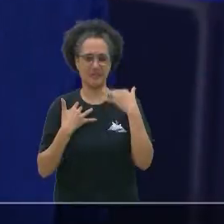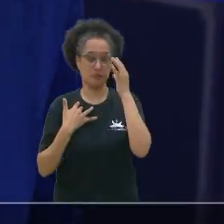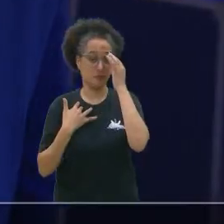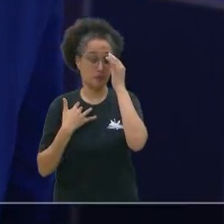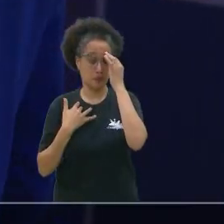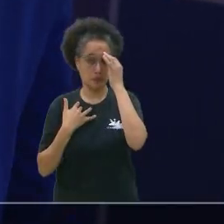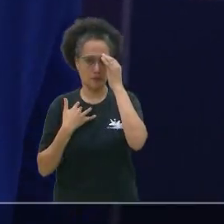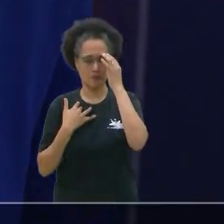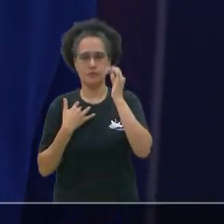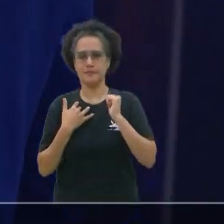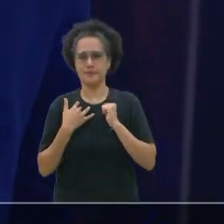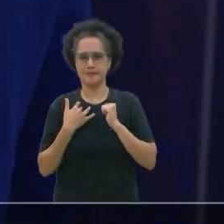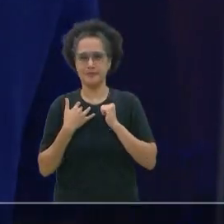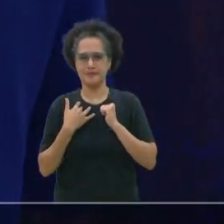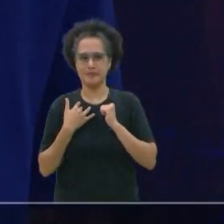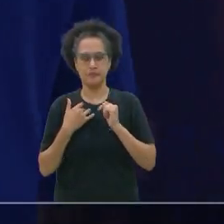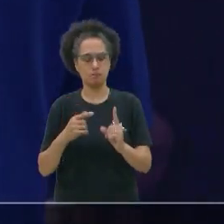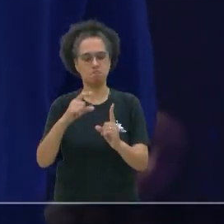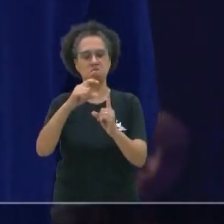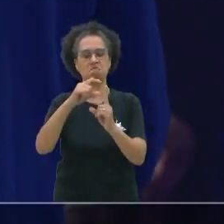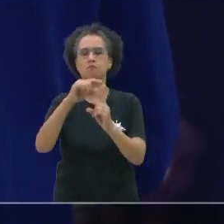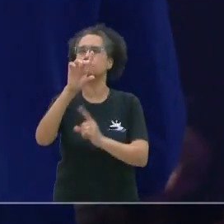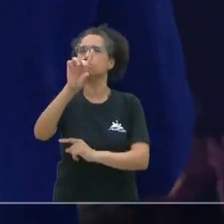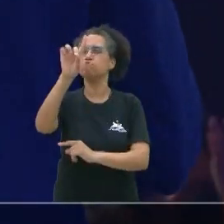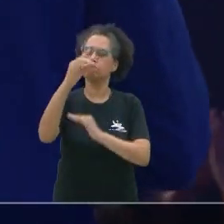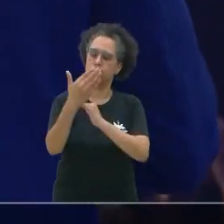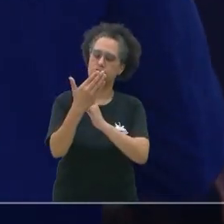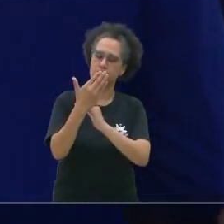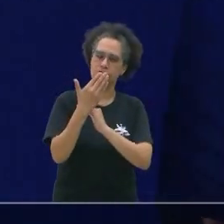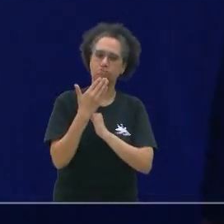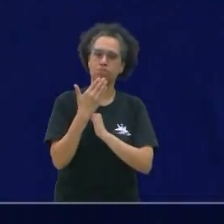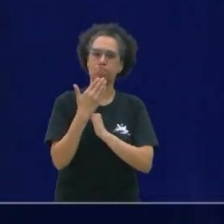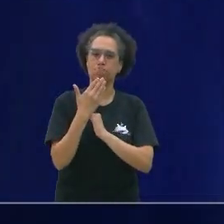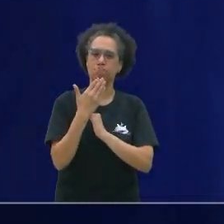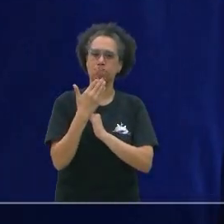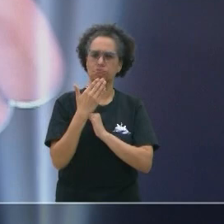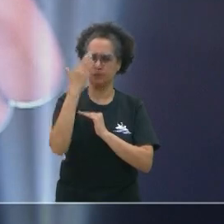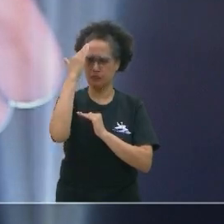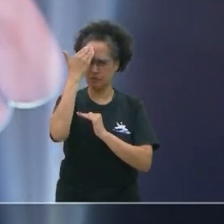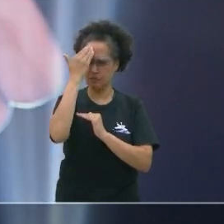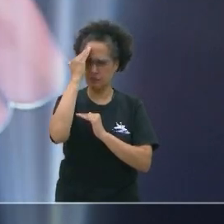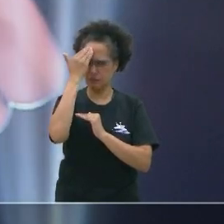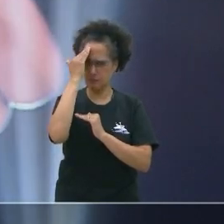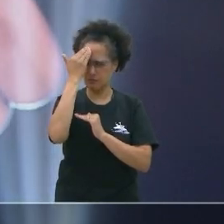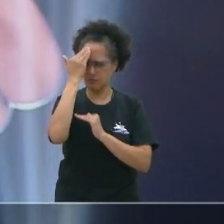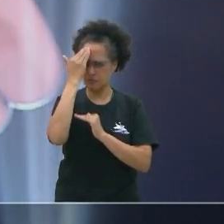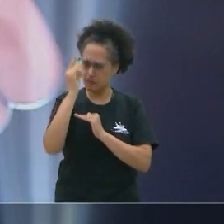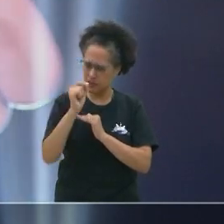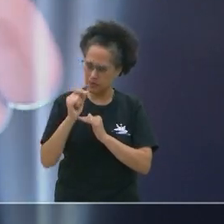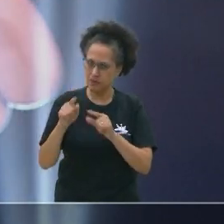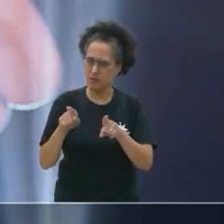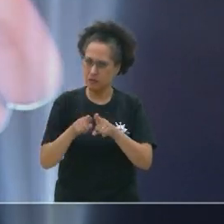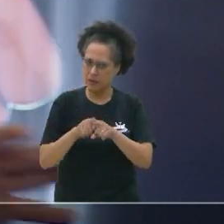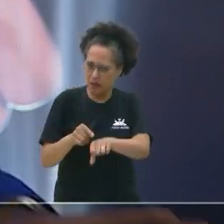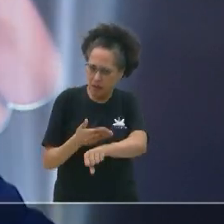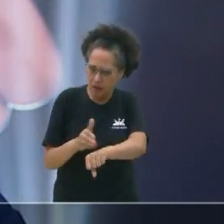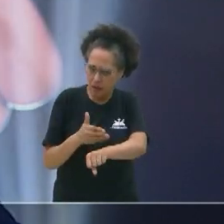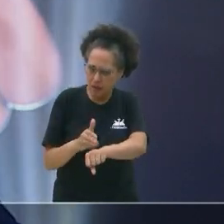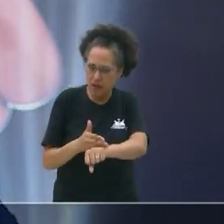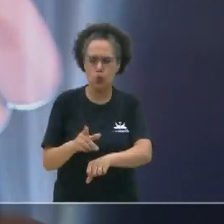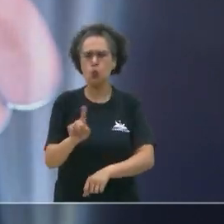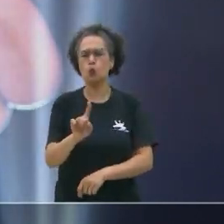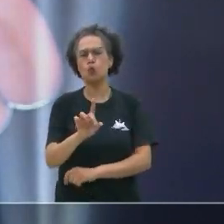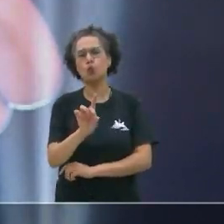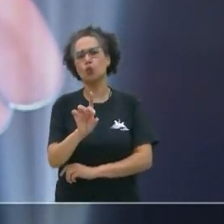E a palavra de Deus, ela nos ajuda também a interpretar, colocar em prática. Não